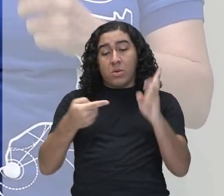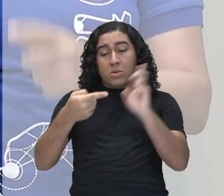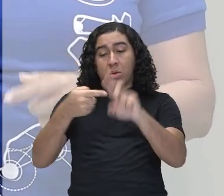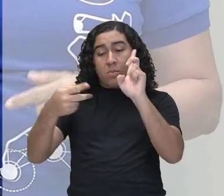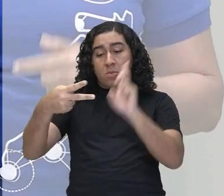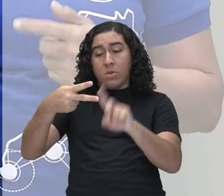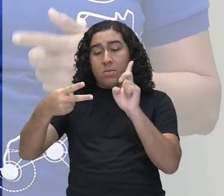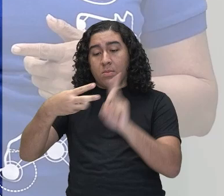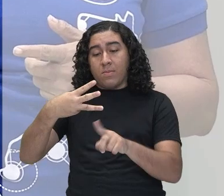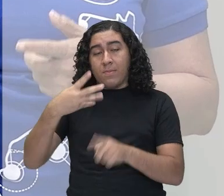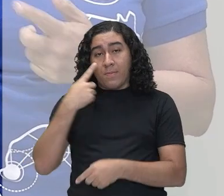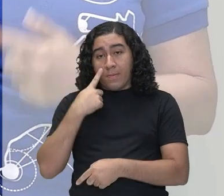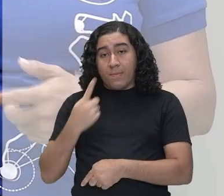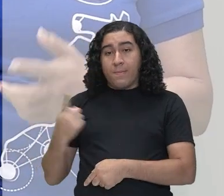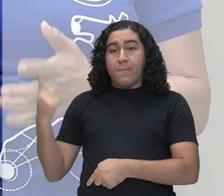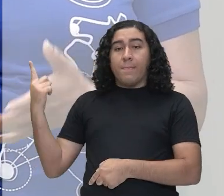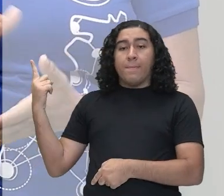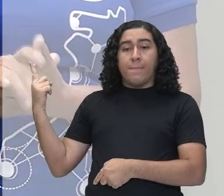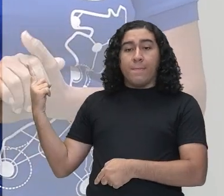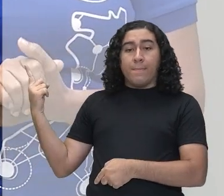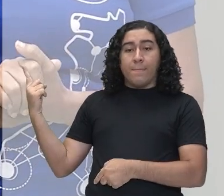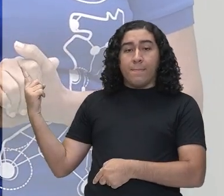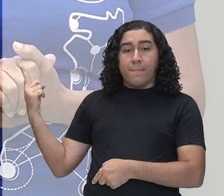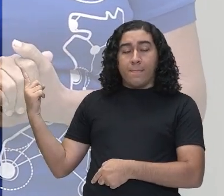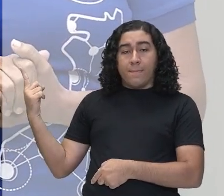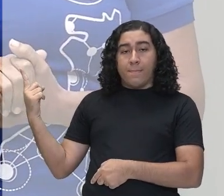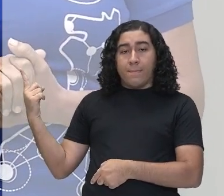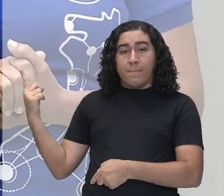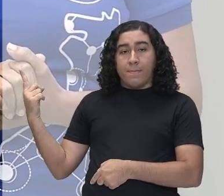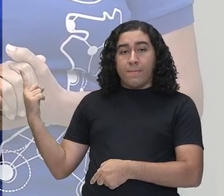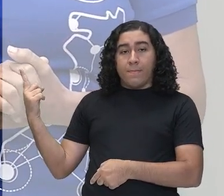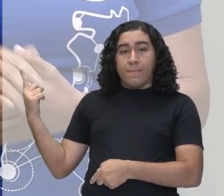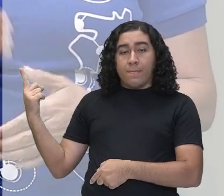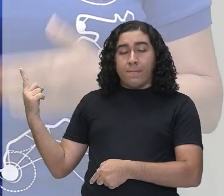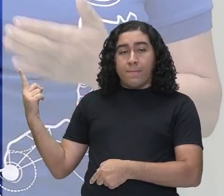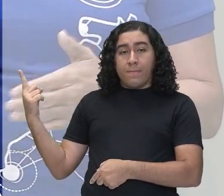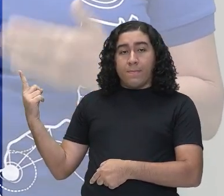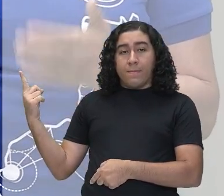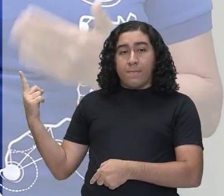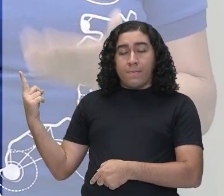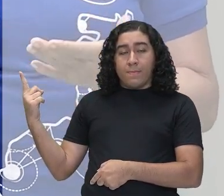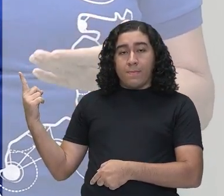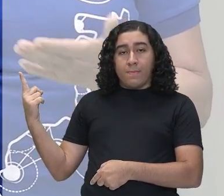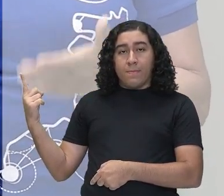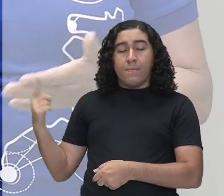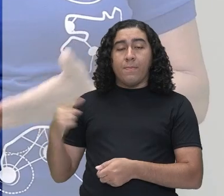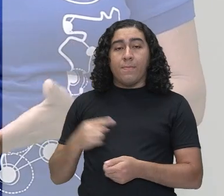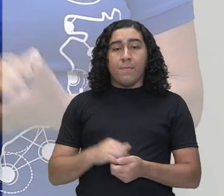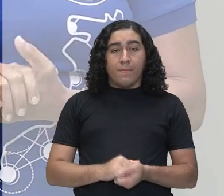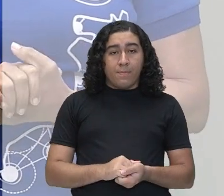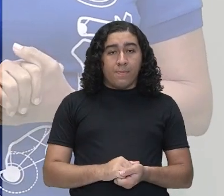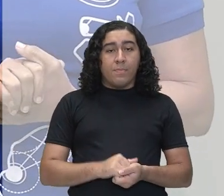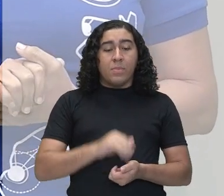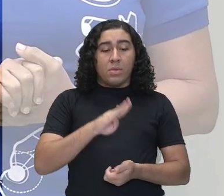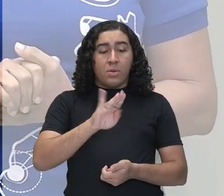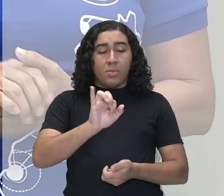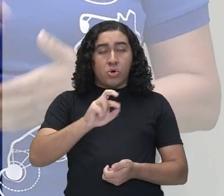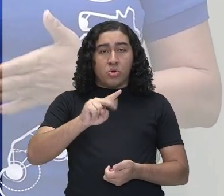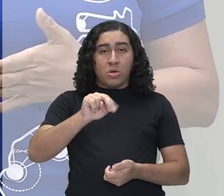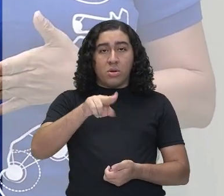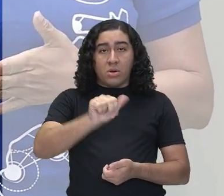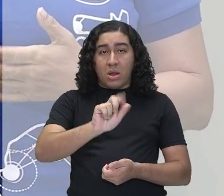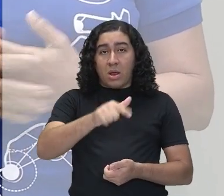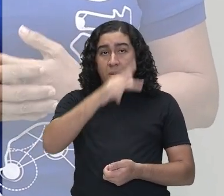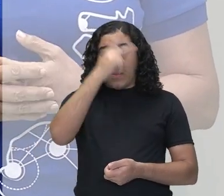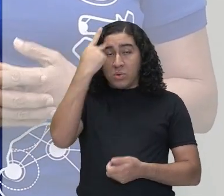ou byroniana, por conta do seu criador, né, quem criou a segunda geração, praticamente,